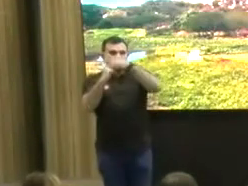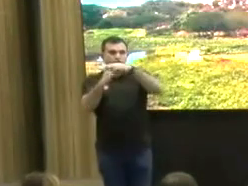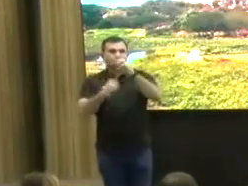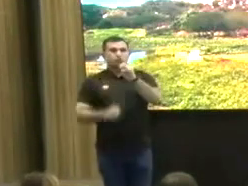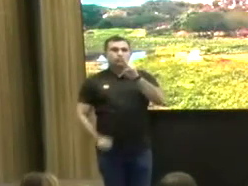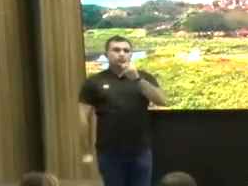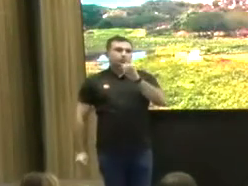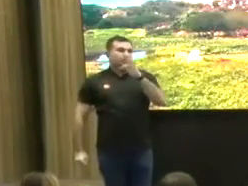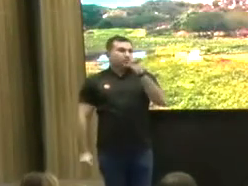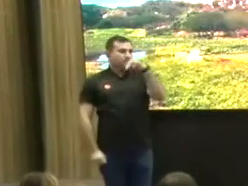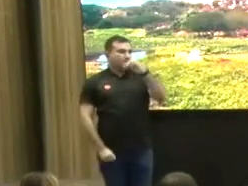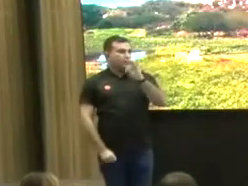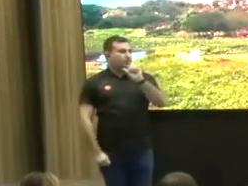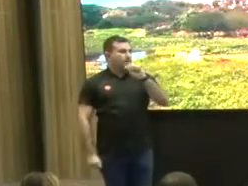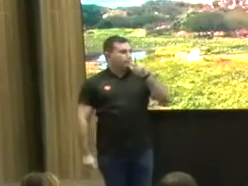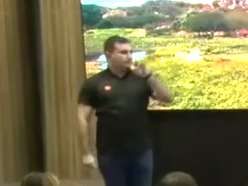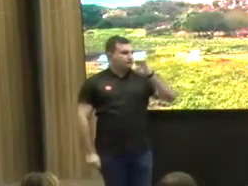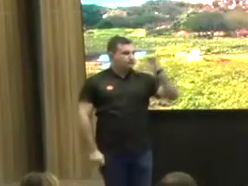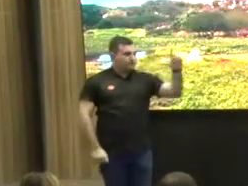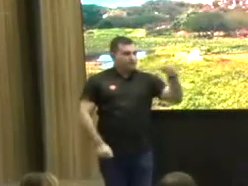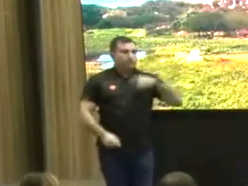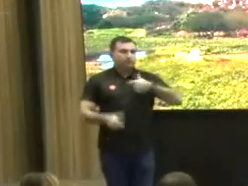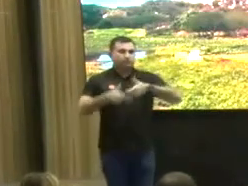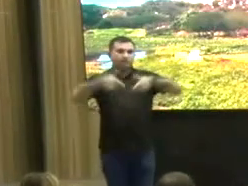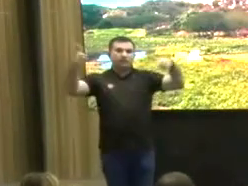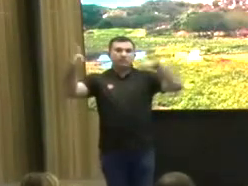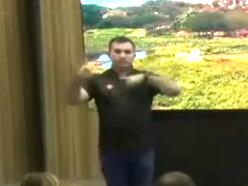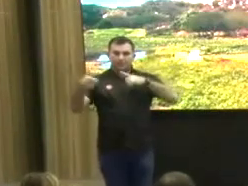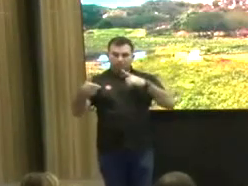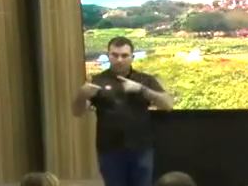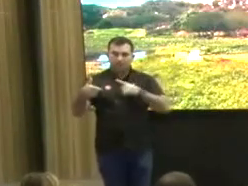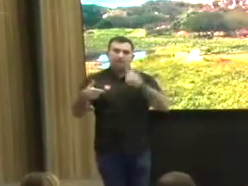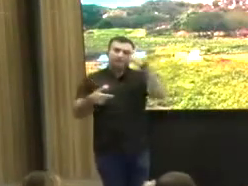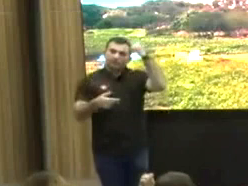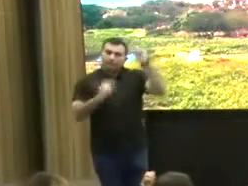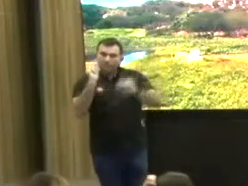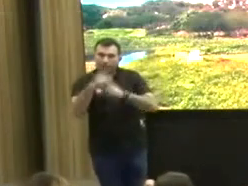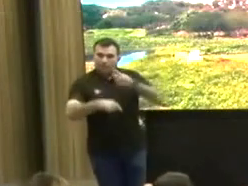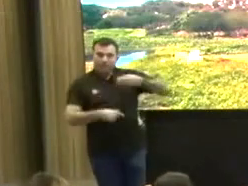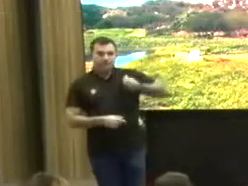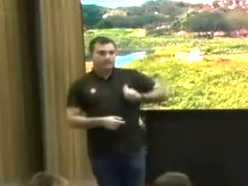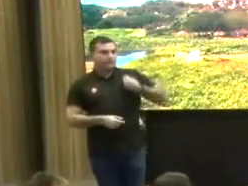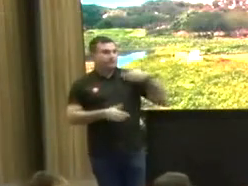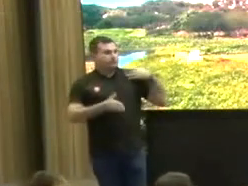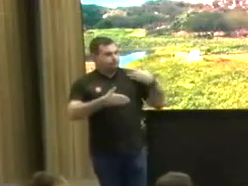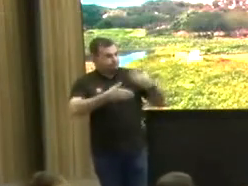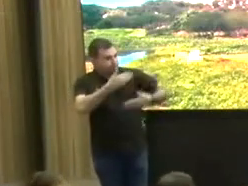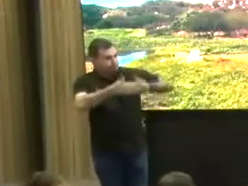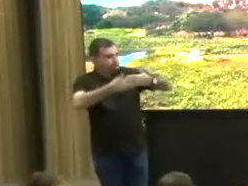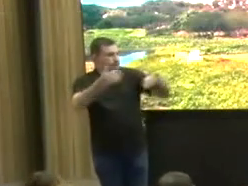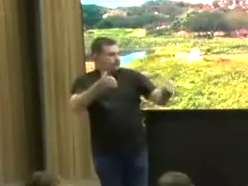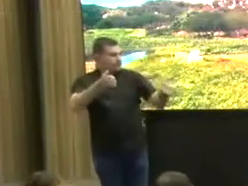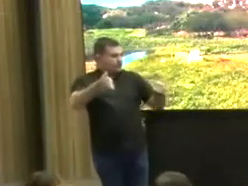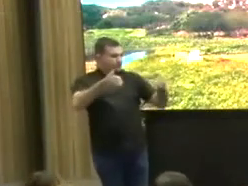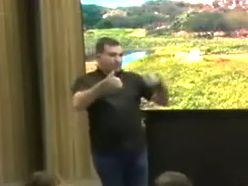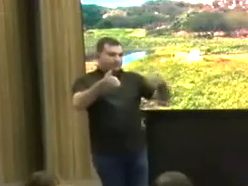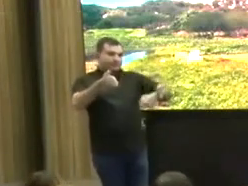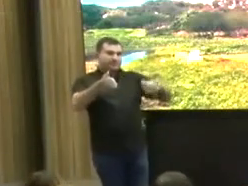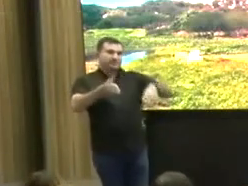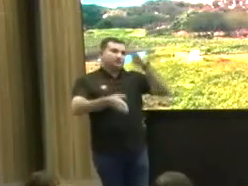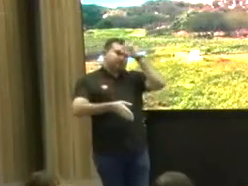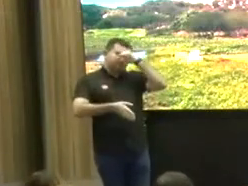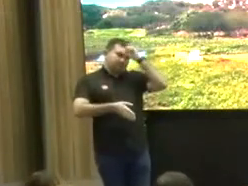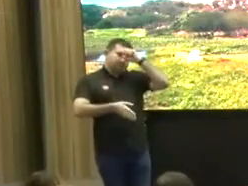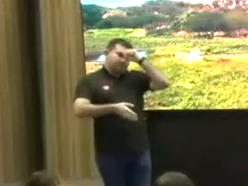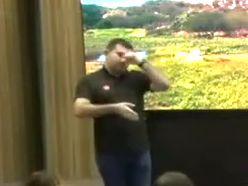está enunciada essa ideia, né, de que vivemos uma época que temos que aprender